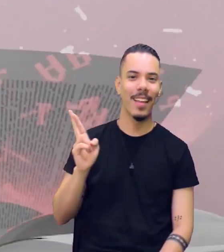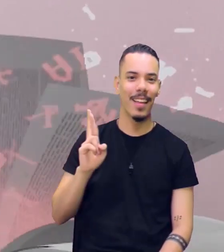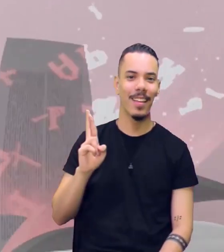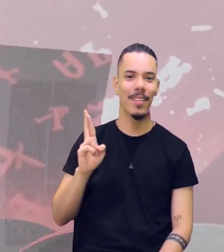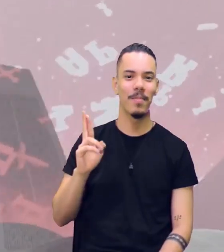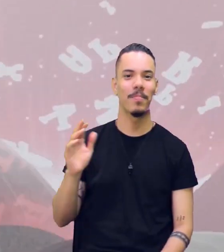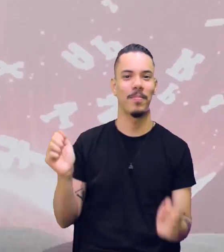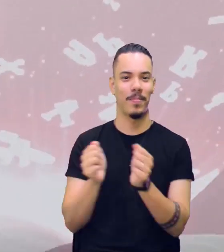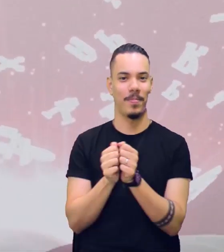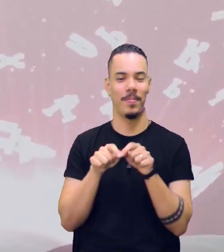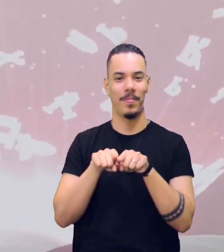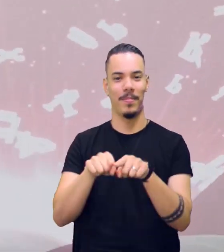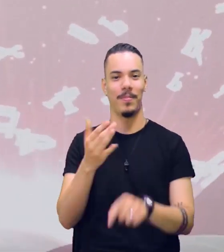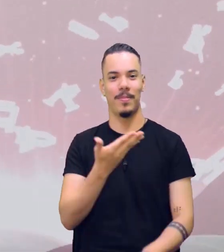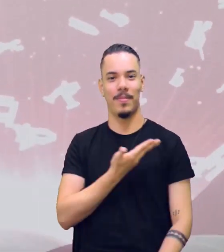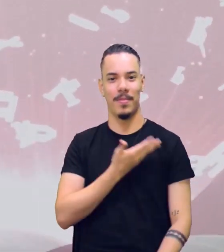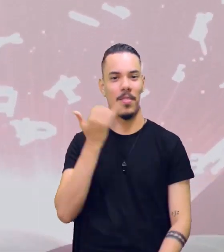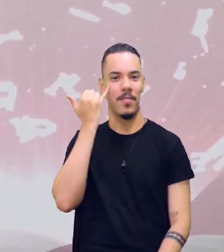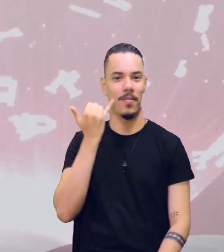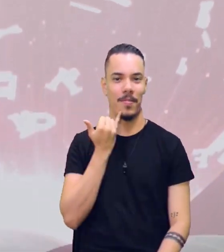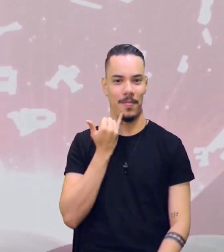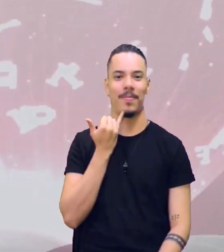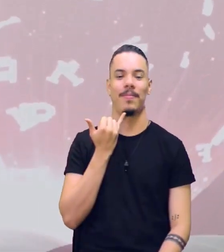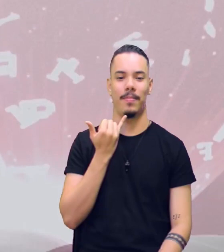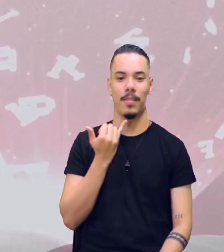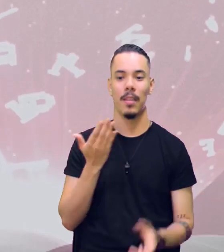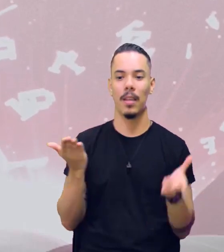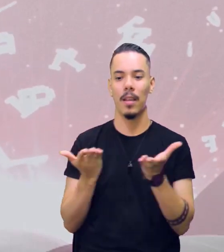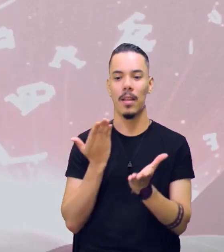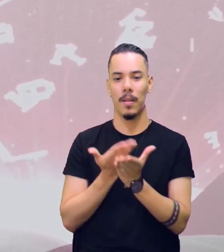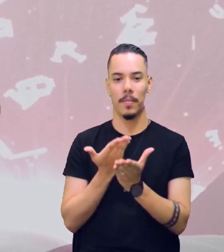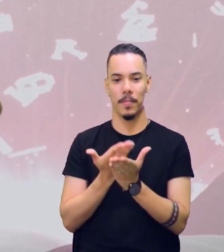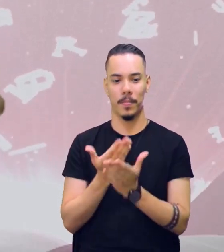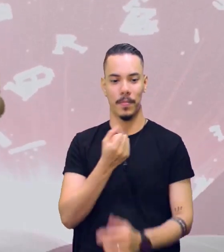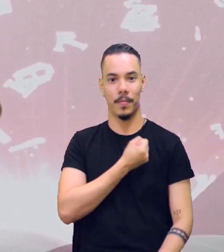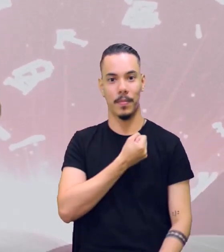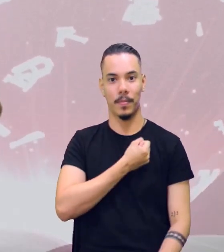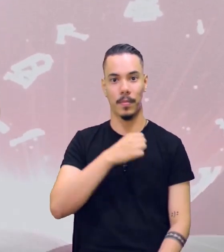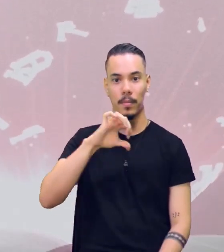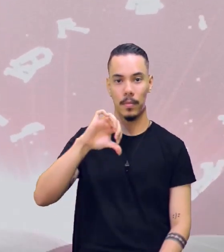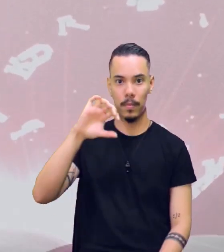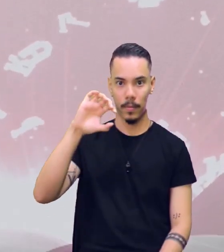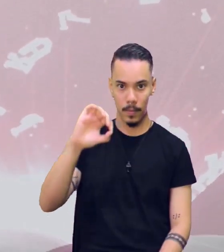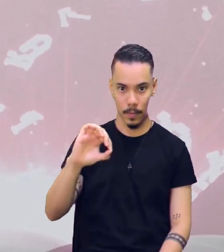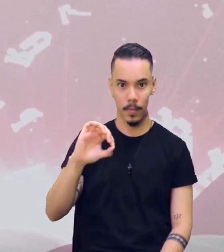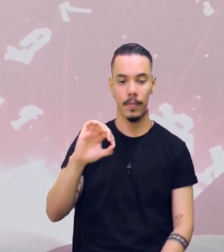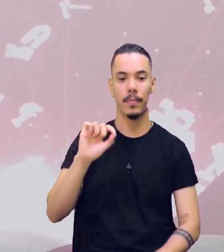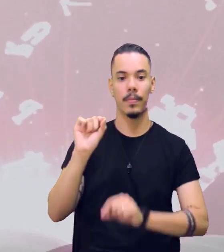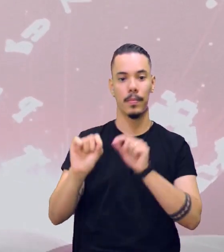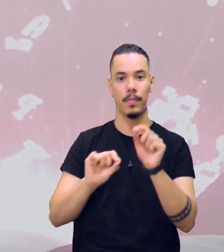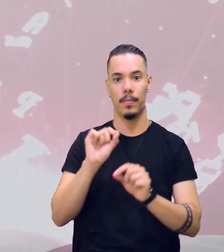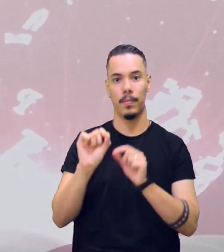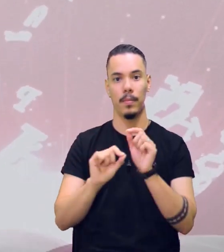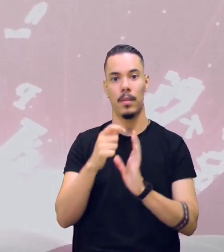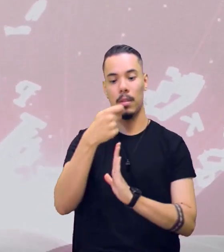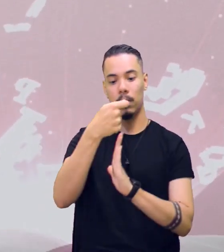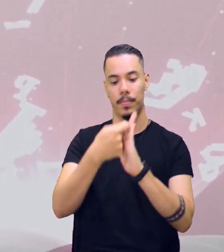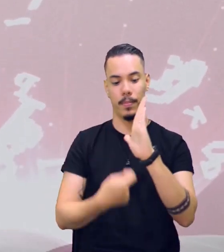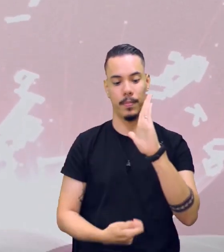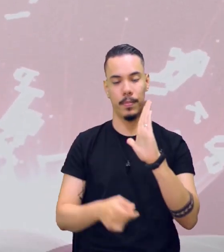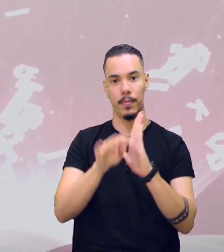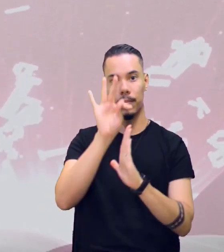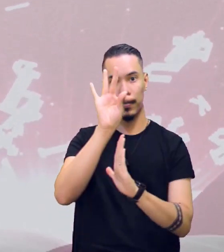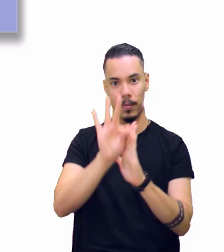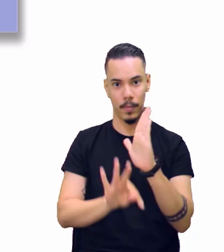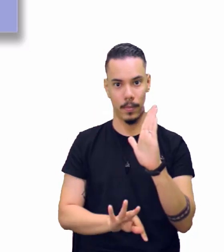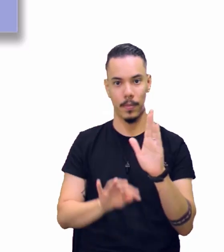parceiro Victor. Vamos lá para a nossa aula 90, trabalhando a produção textual